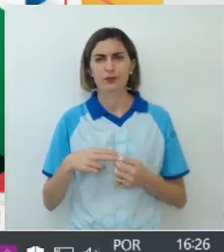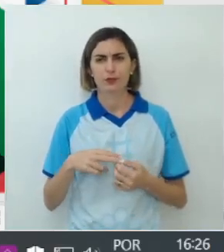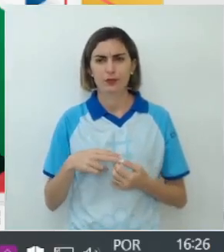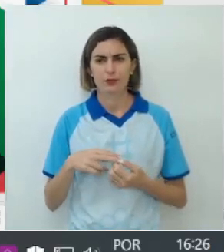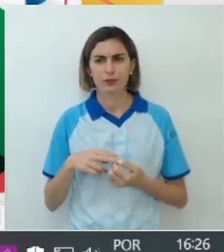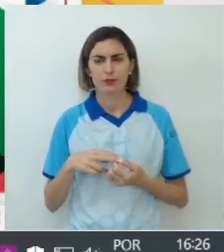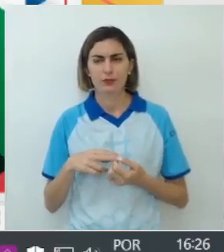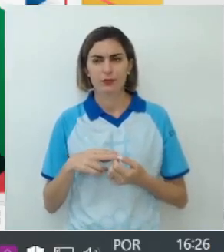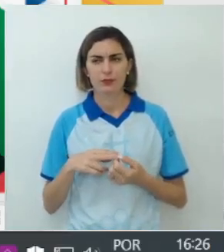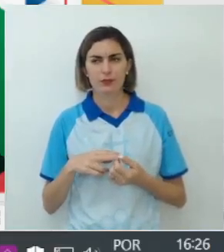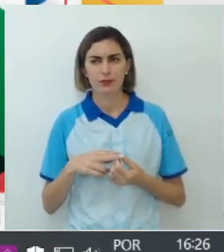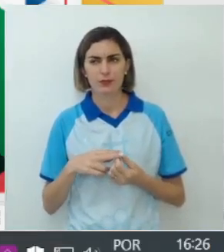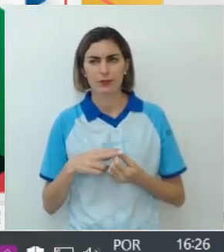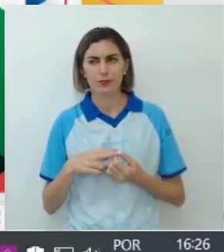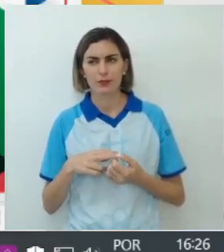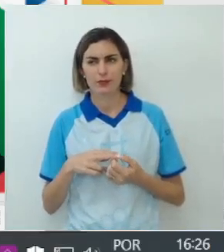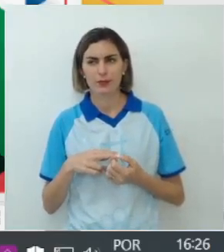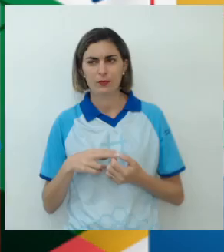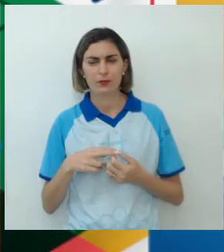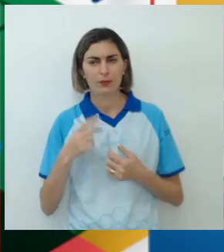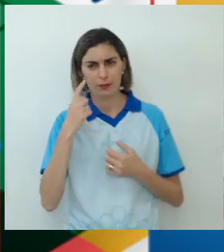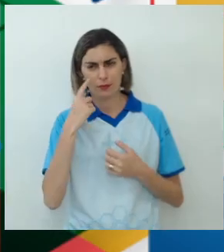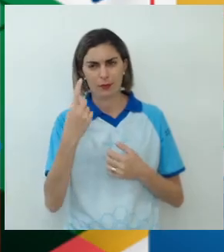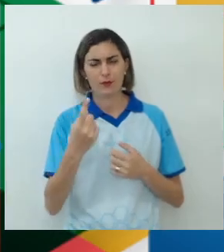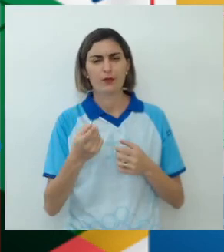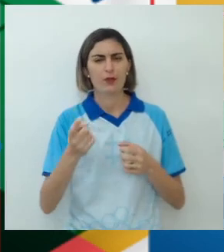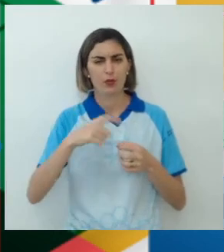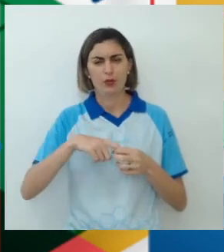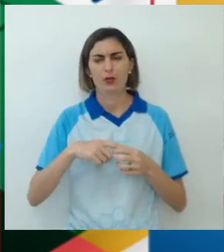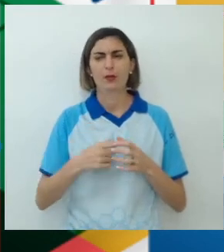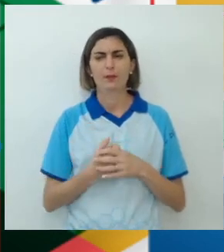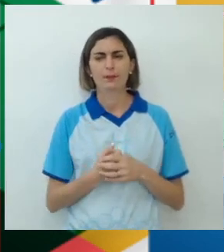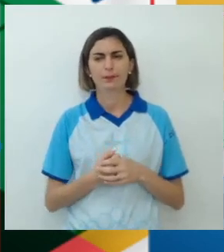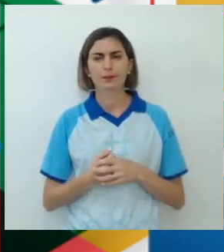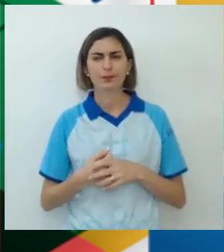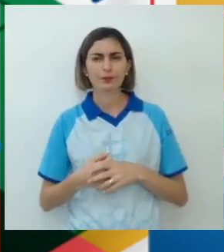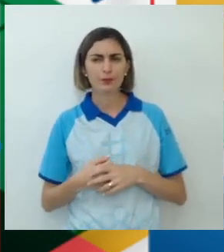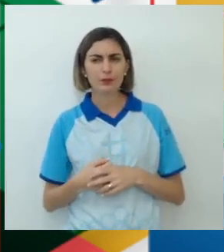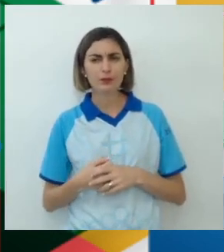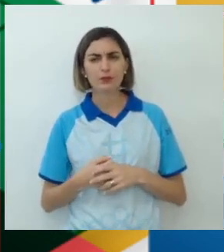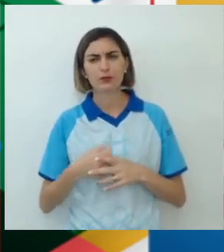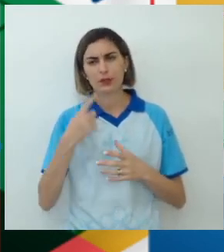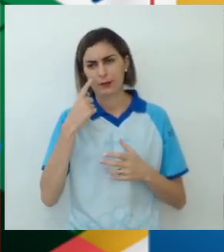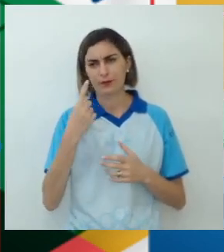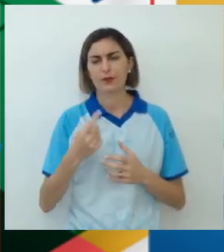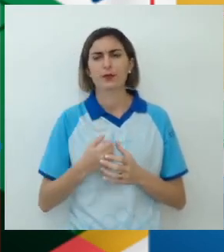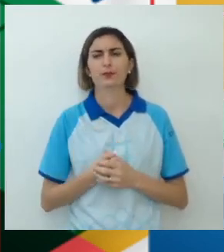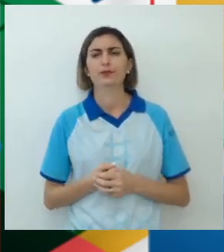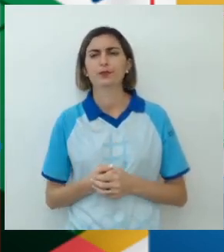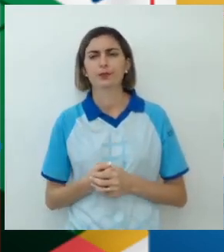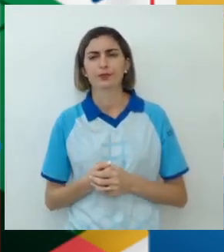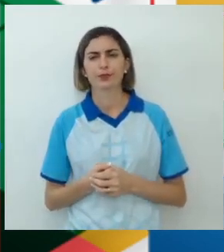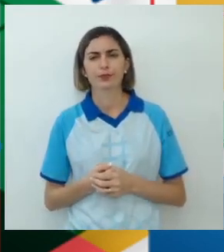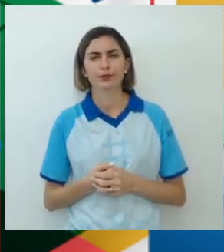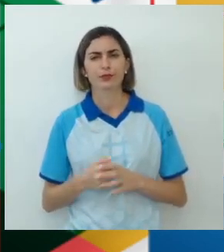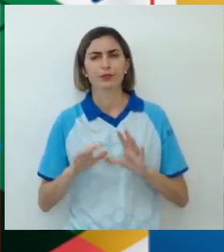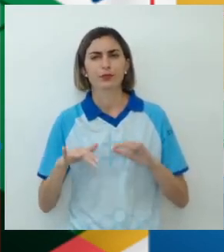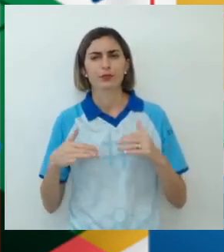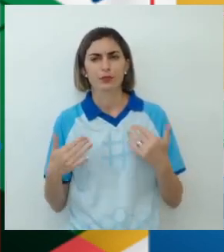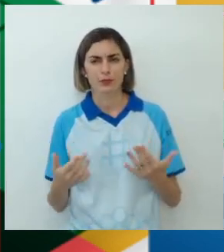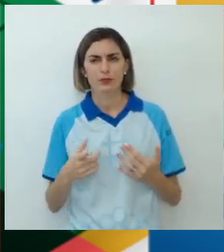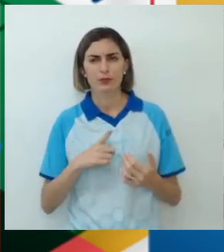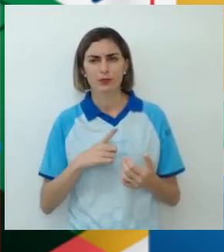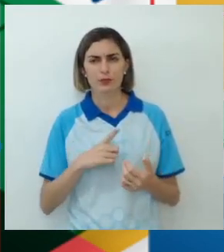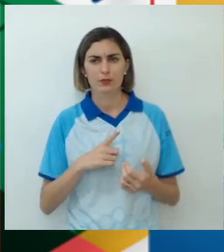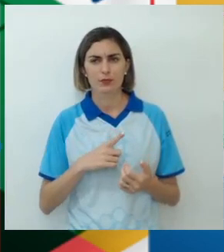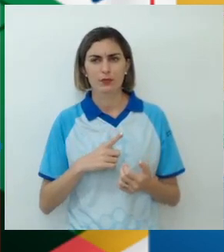slide aqui dando probleminha. Voltando, pronto, tudo certo. Então, acontece aqui, né? Ó, então, a gente tem